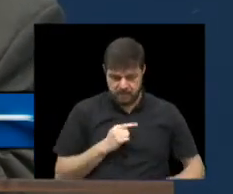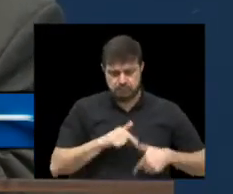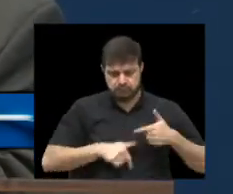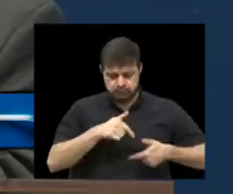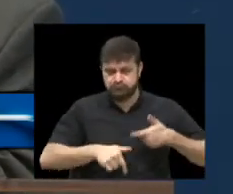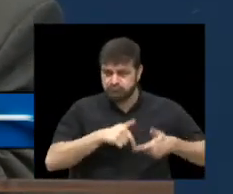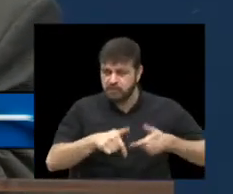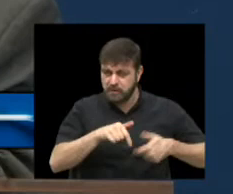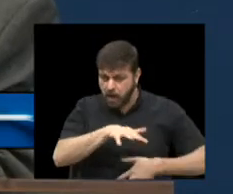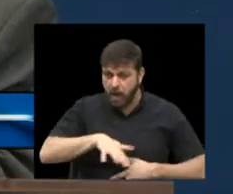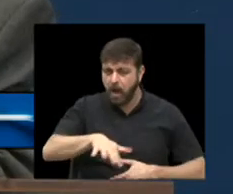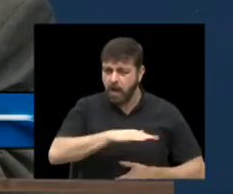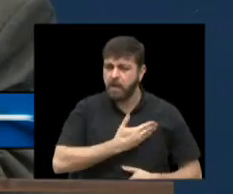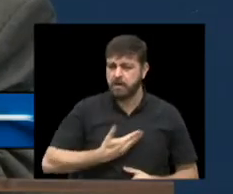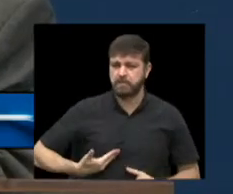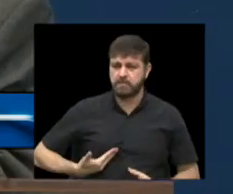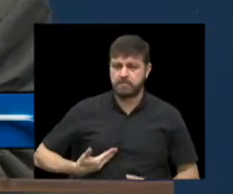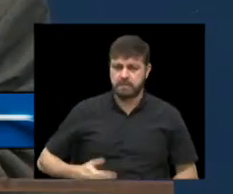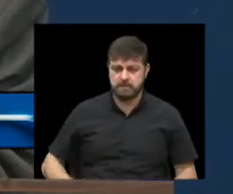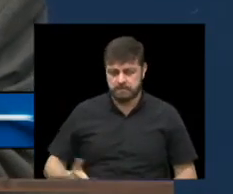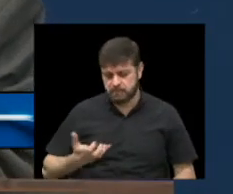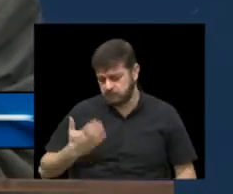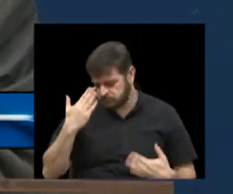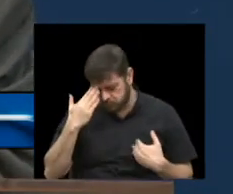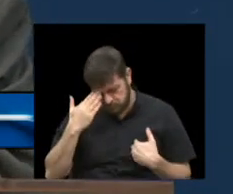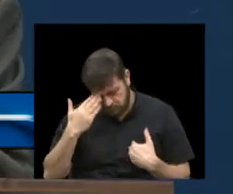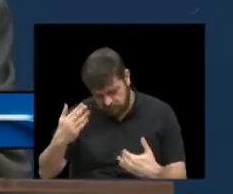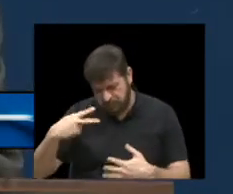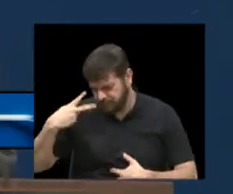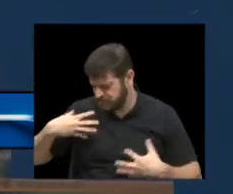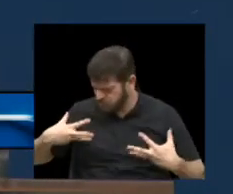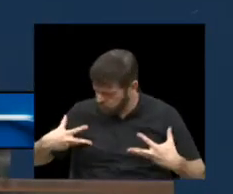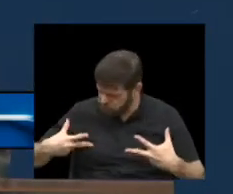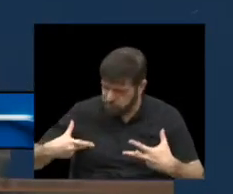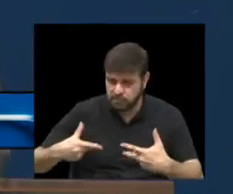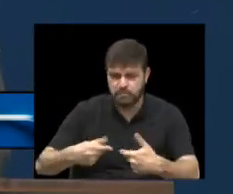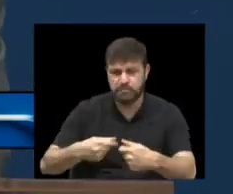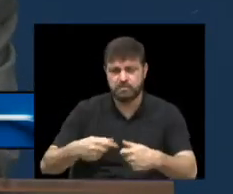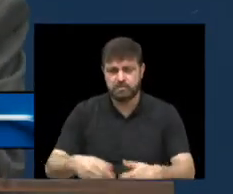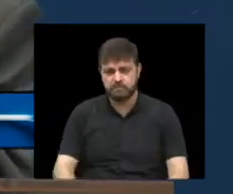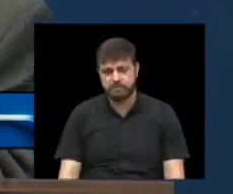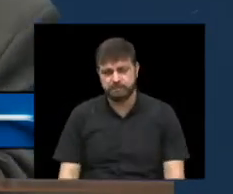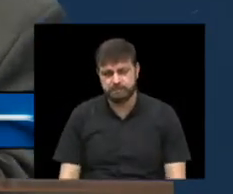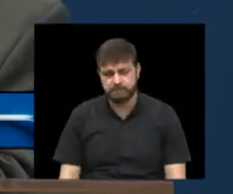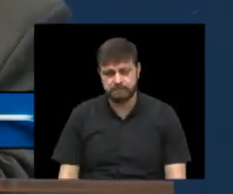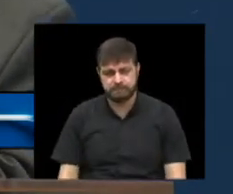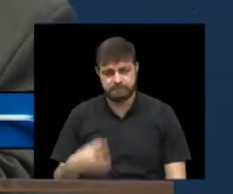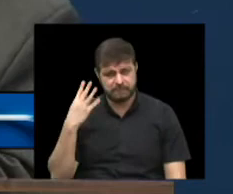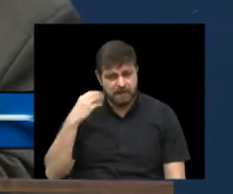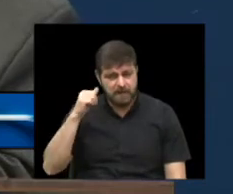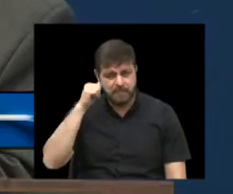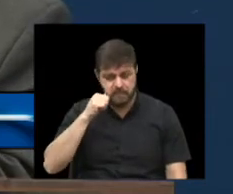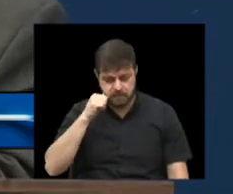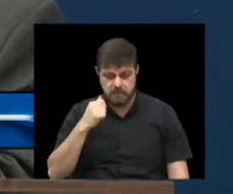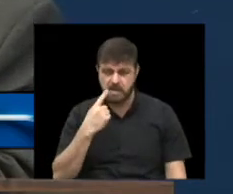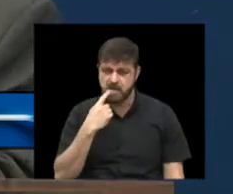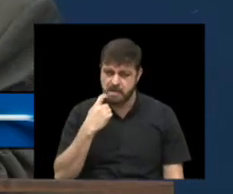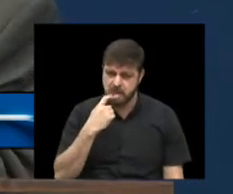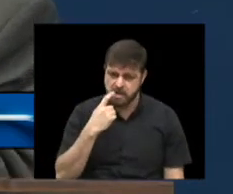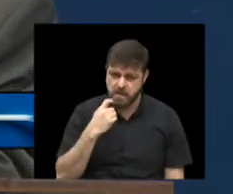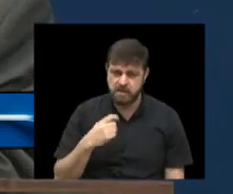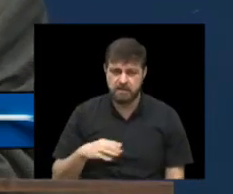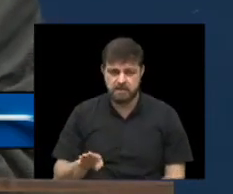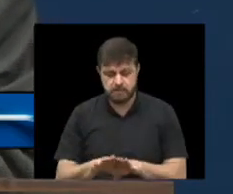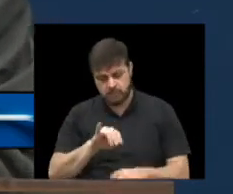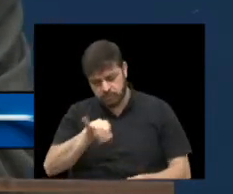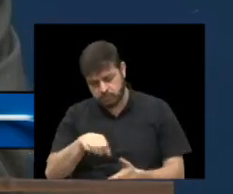servindo na vida pública. Então, eu quero aqui agradecer todos os vereadores que ainda estão nesta casa, vereadora Mariana Conte, vereador Gilberto Vermelho,